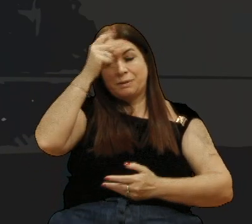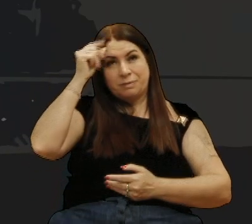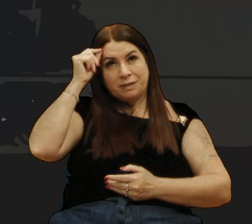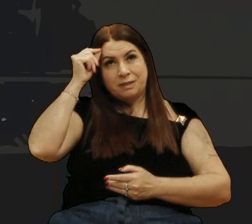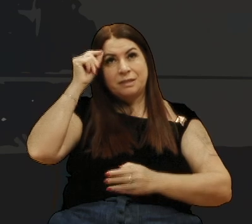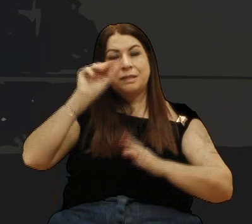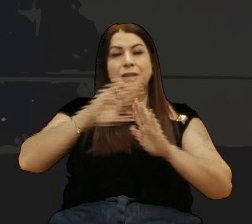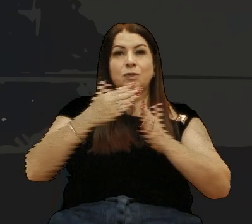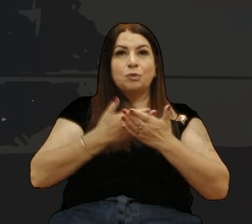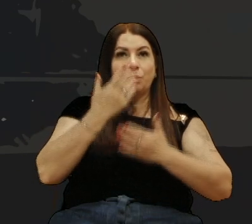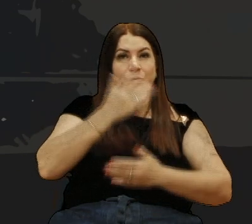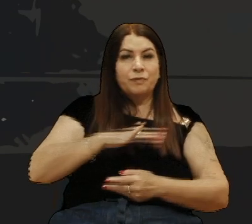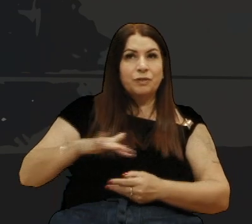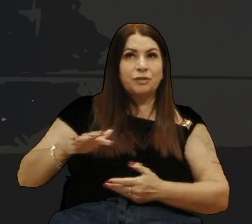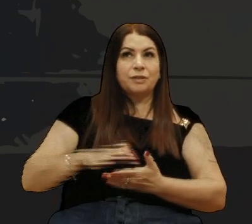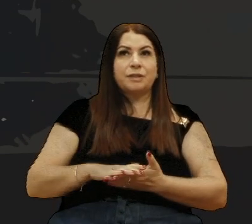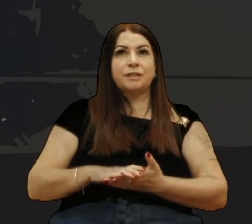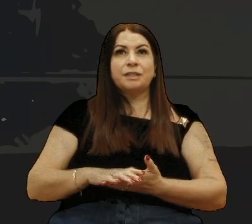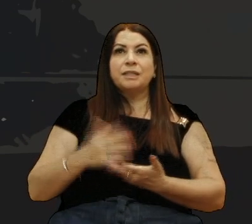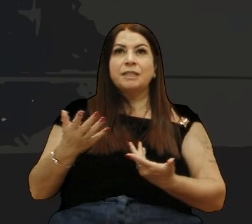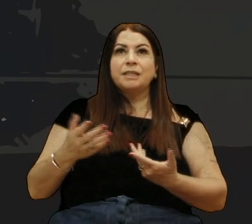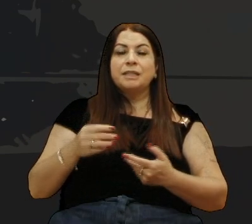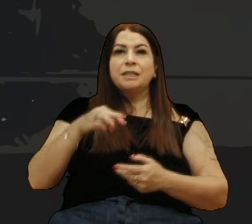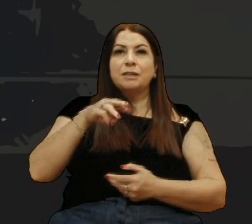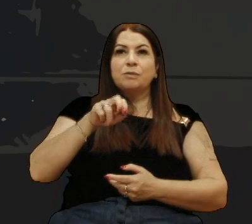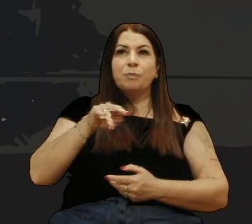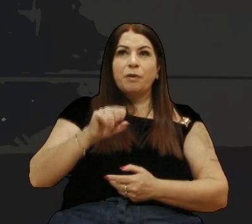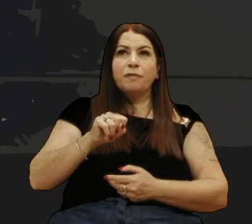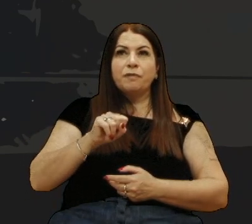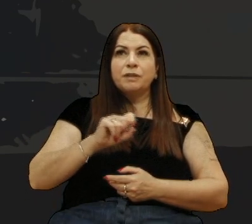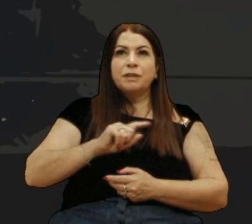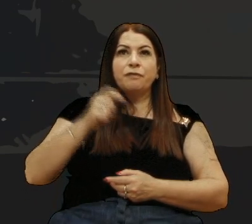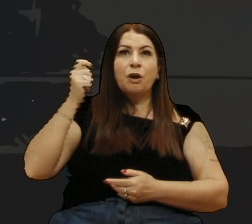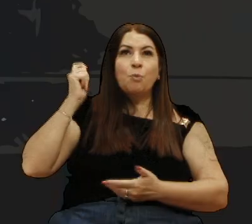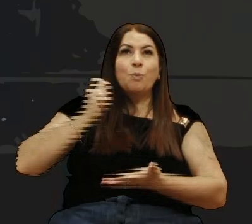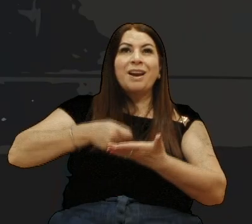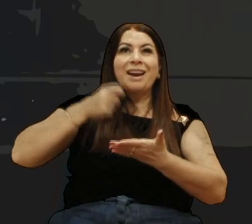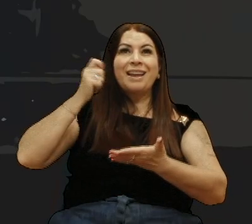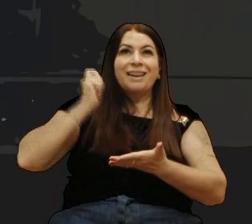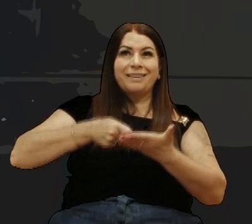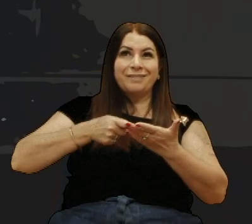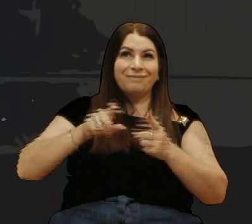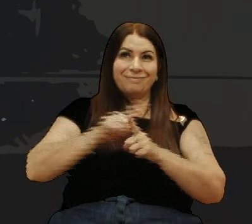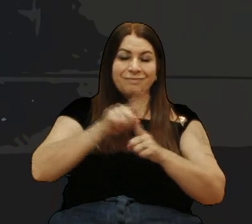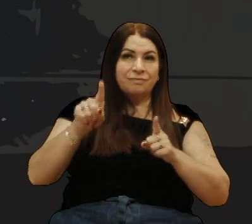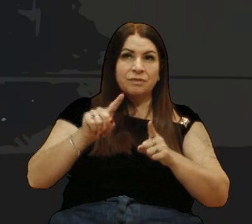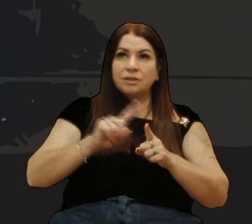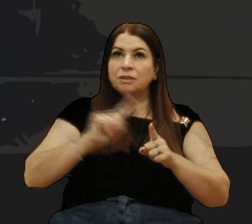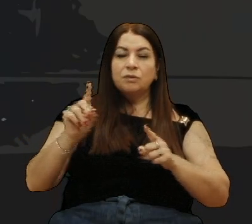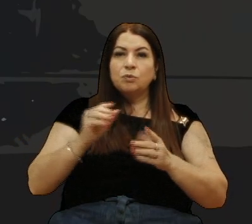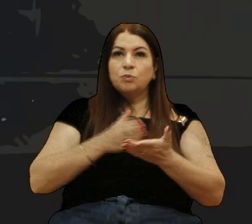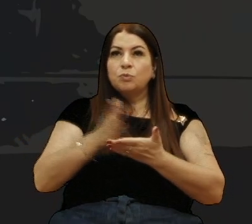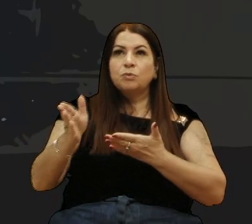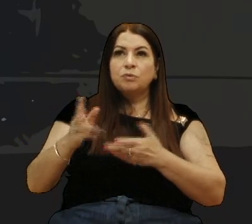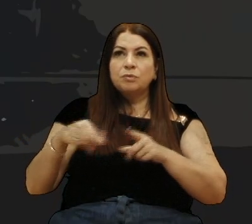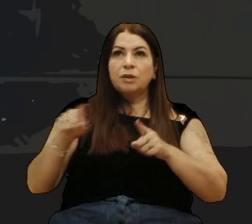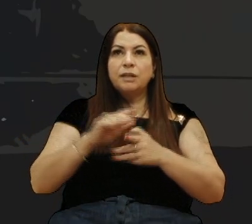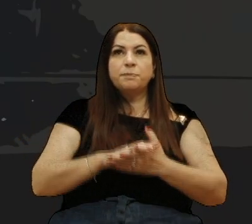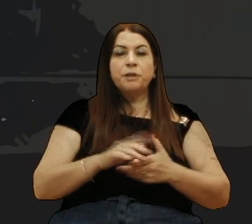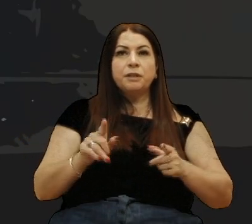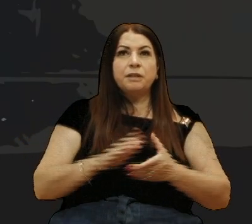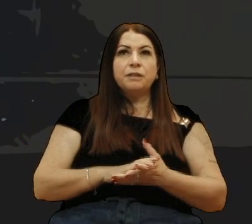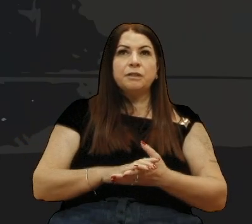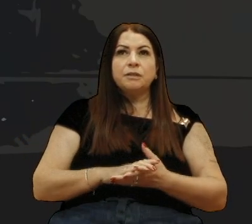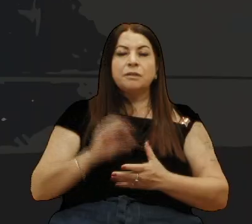escolas de educação infantil, que é aqueles móveis que eles vão para o leilão, mas que eles não são destinados para lugar nenhum. E